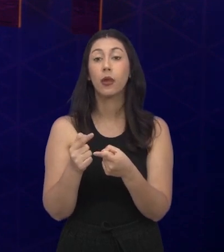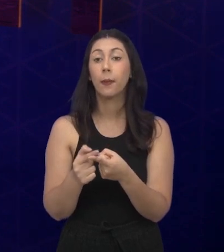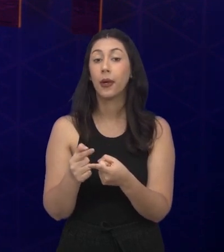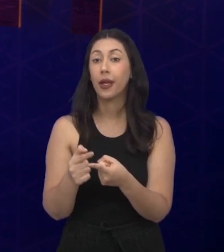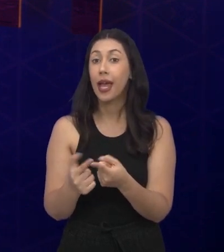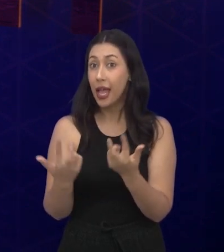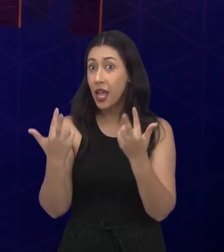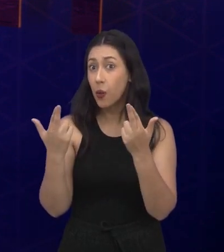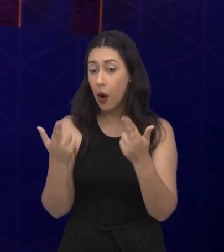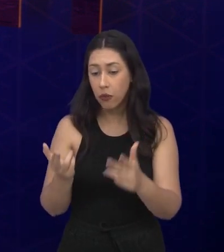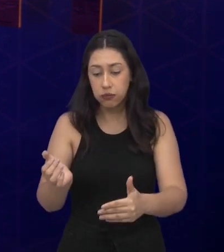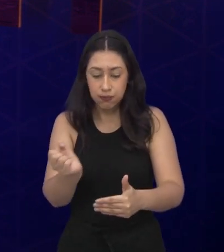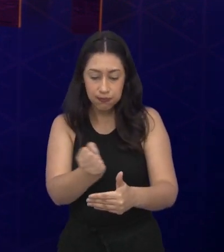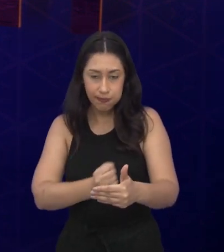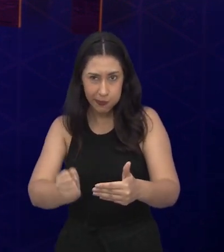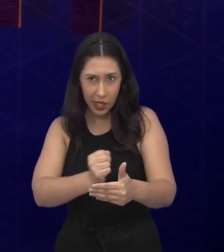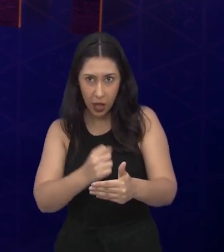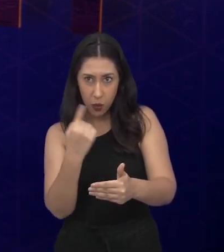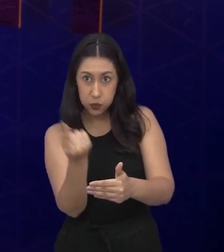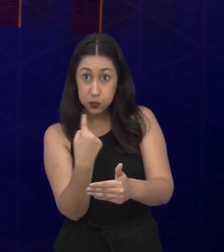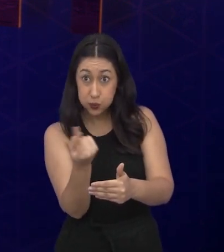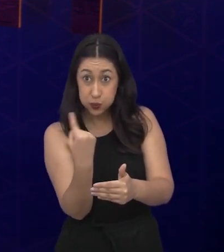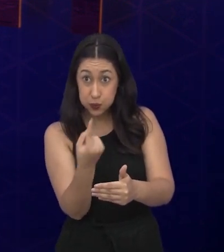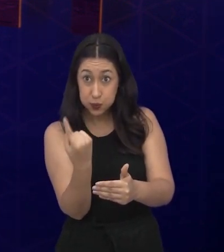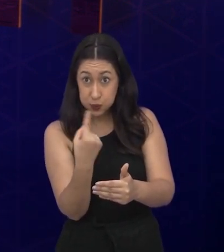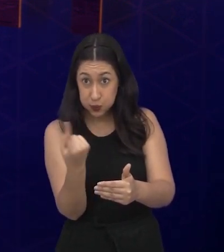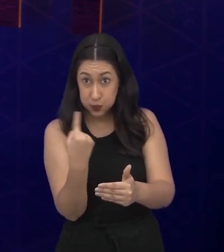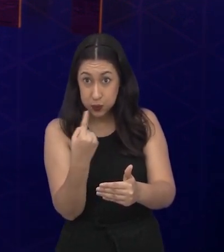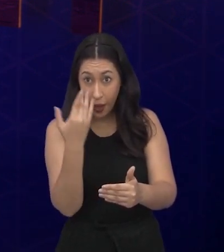porque é tipo uma panelinha de pressão, galera.